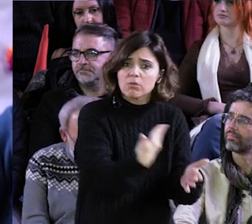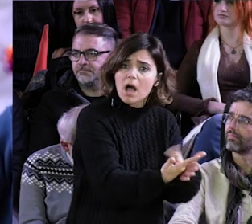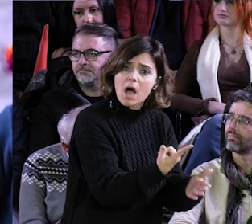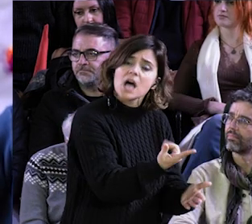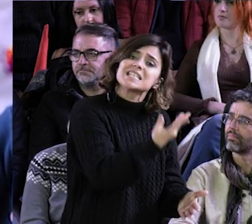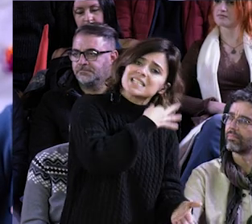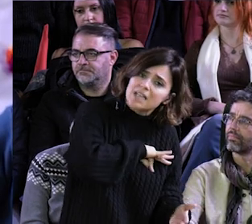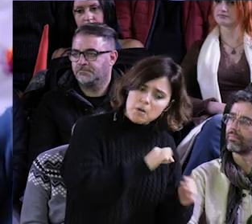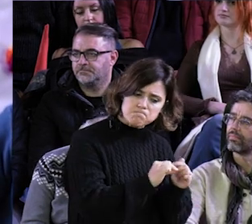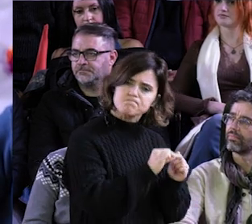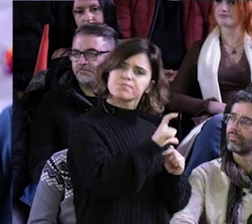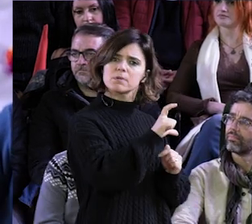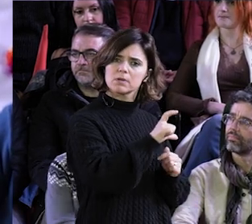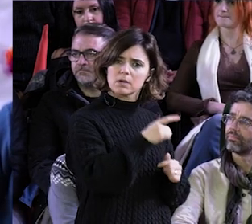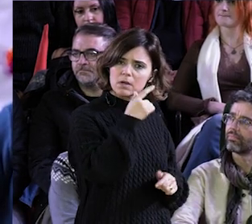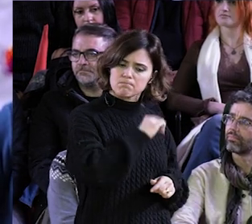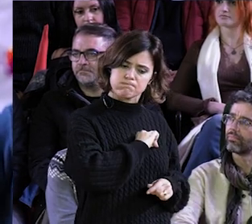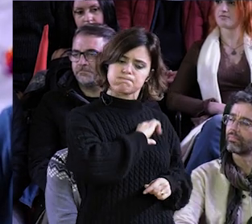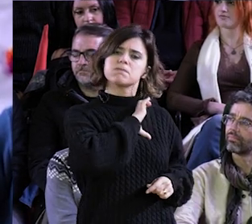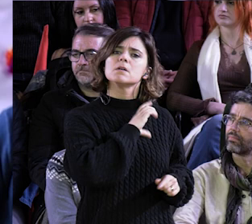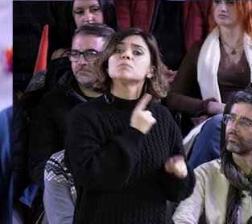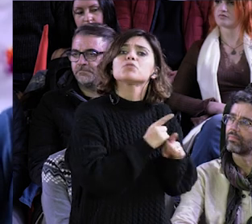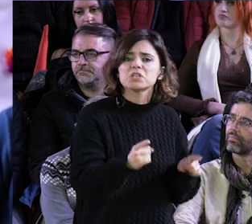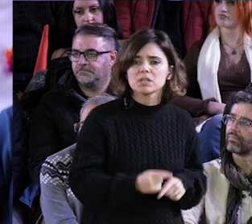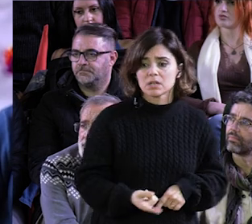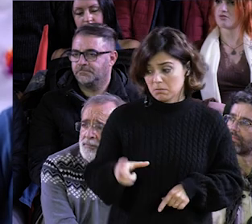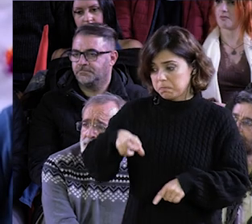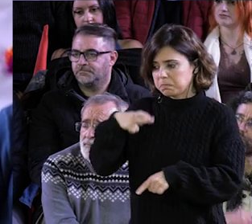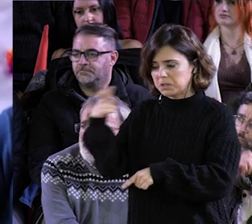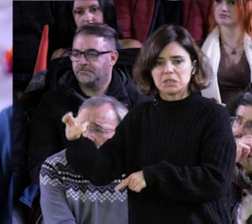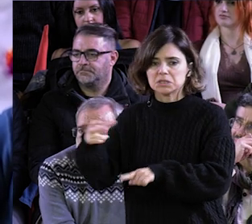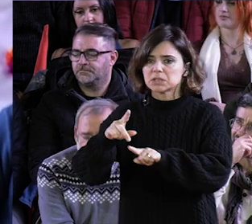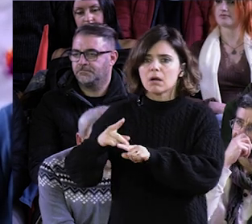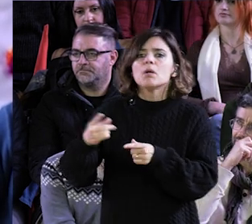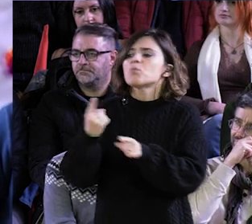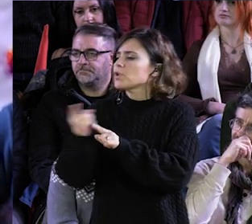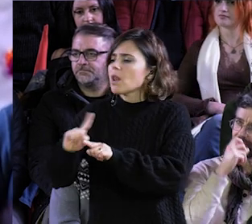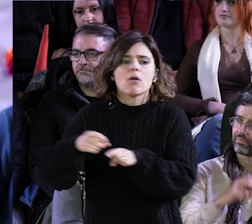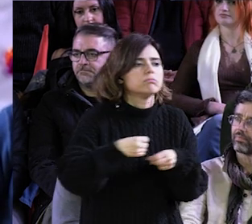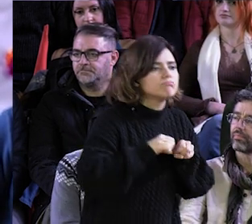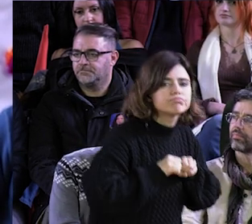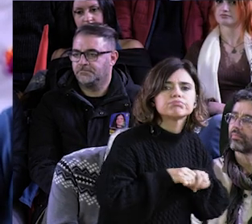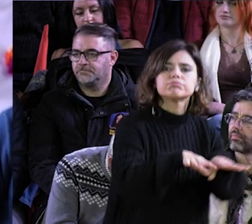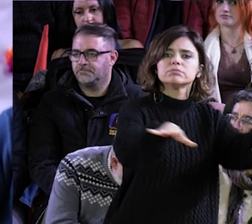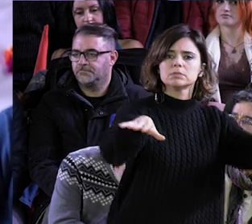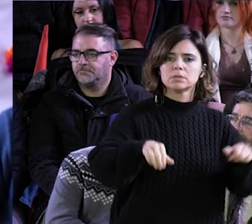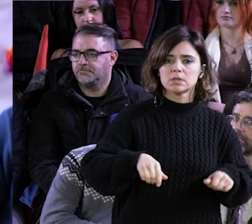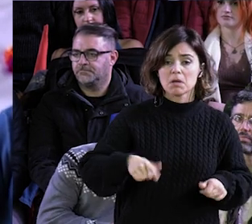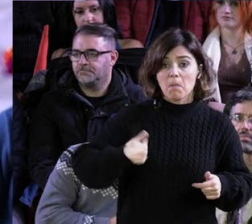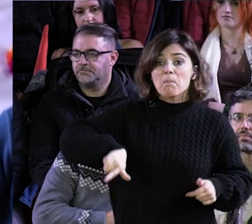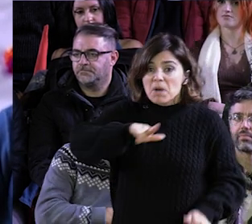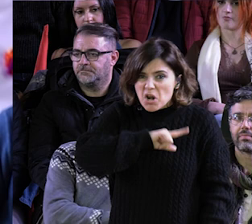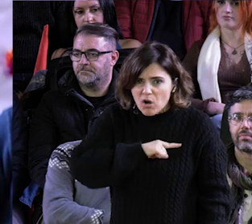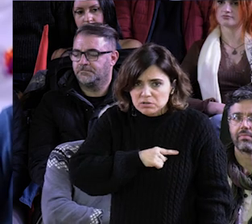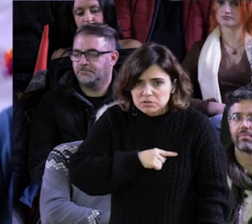trabalhadores? Porquê é que não distribui a riqueza que faz? Isto, na verdade, é um insulto a todos nós, a desfaçatez deste senhor